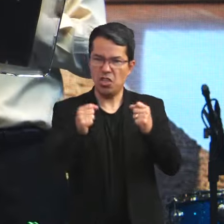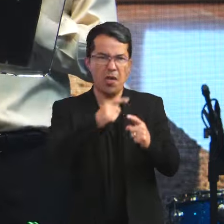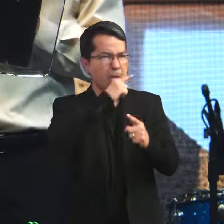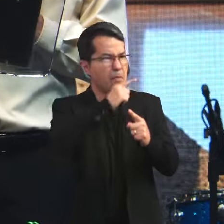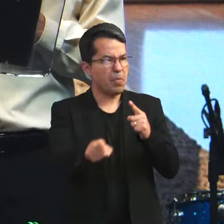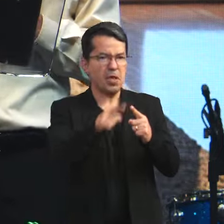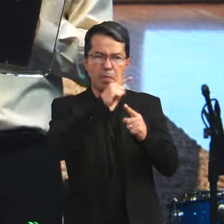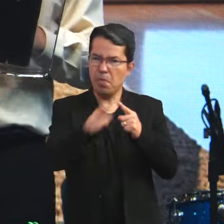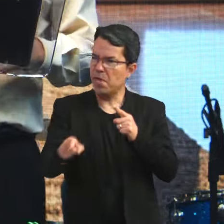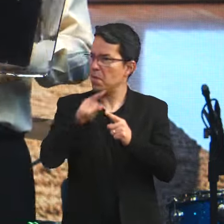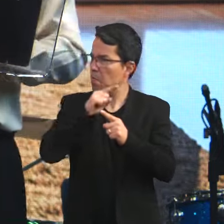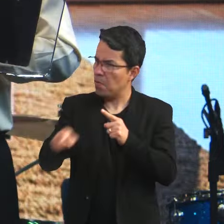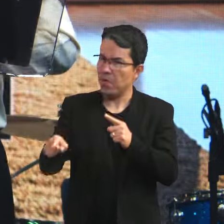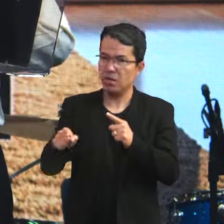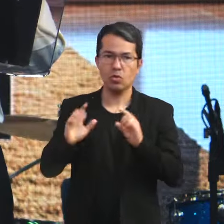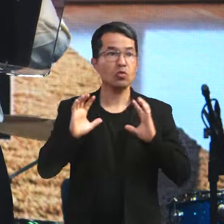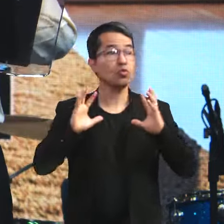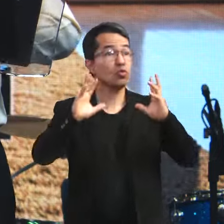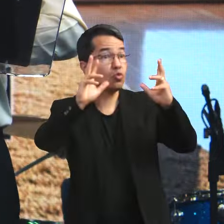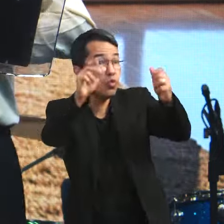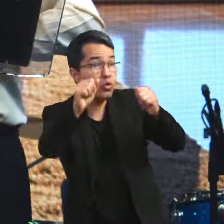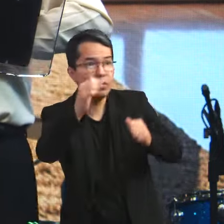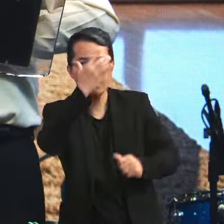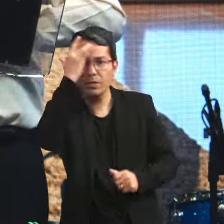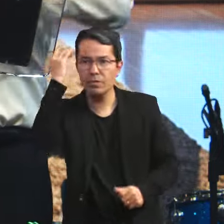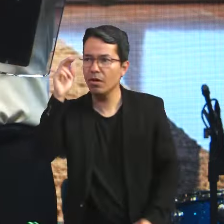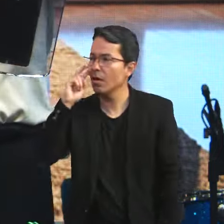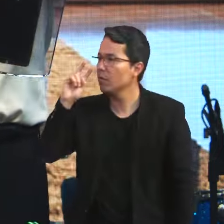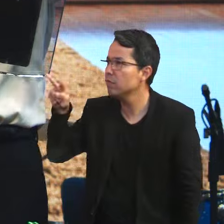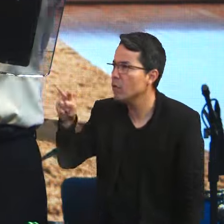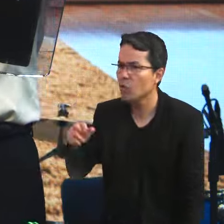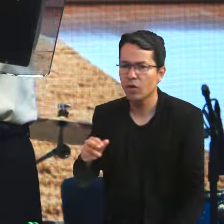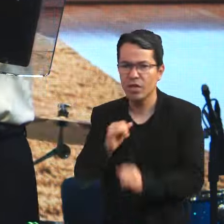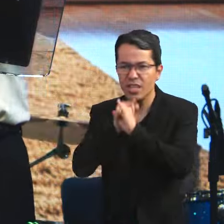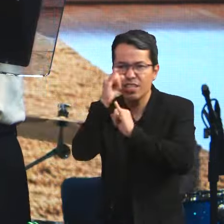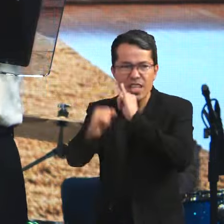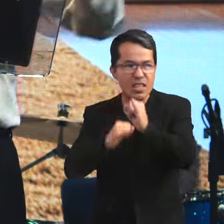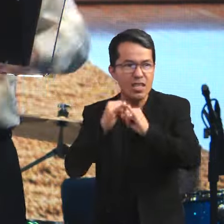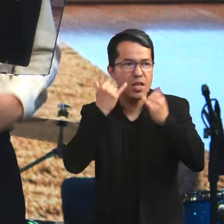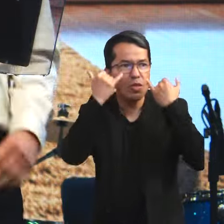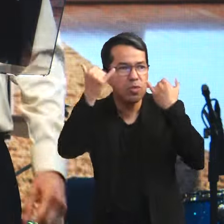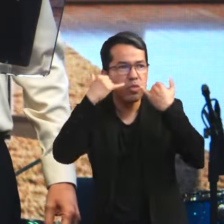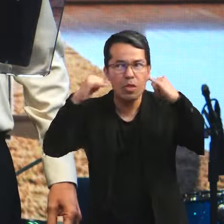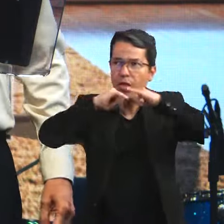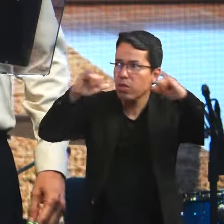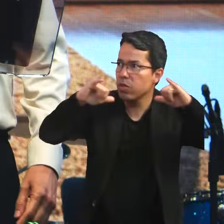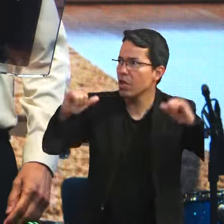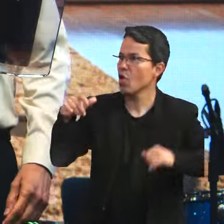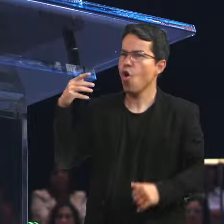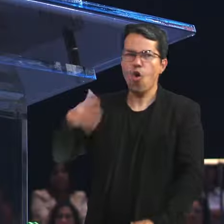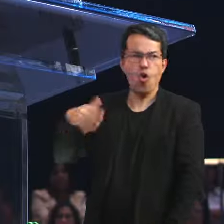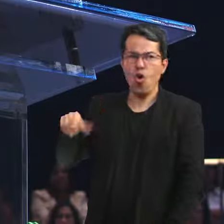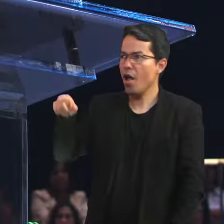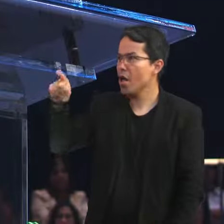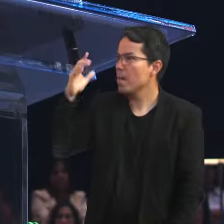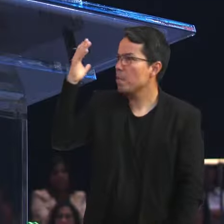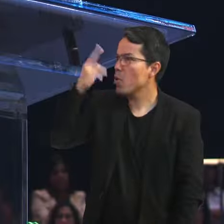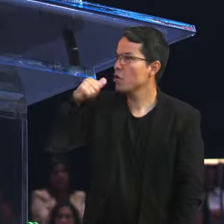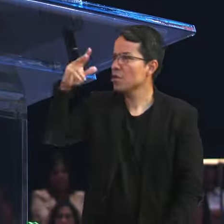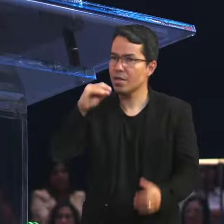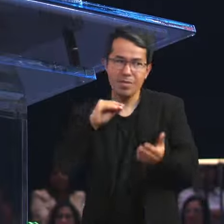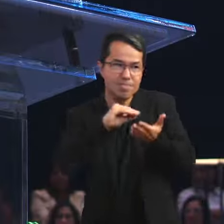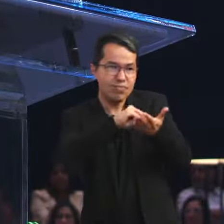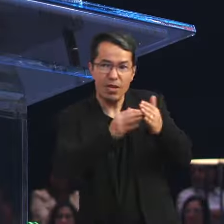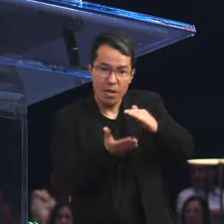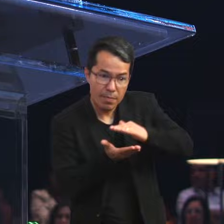deud então pesso da BBC amou a escrita dela e a publicar BL e comearam a publicar os blogs